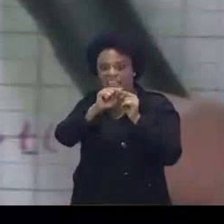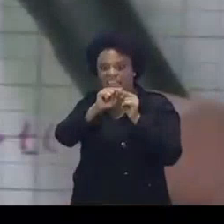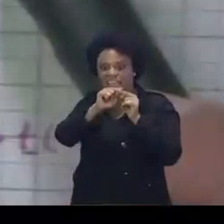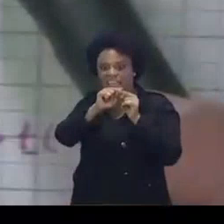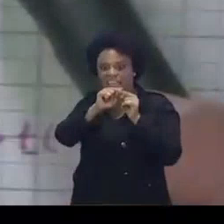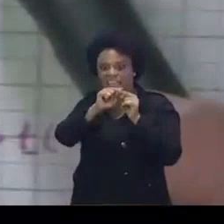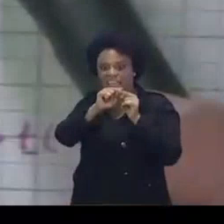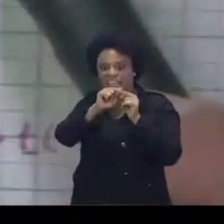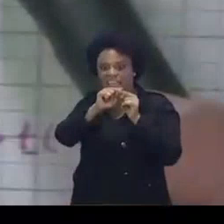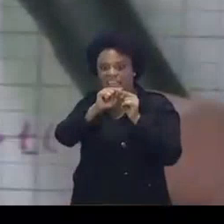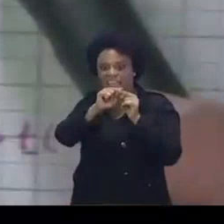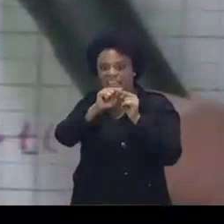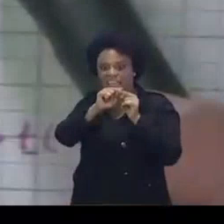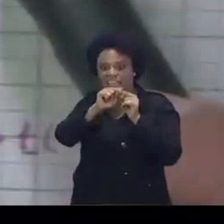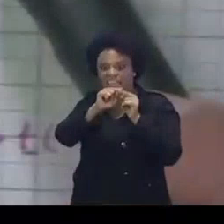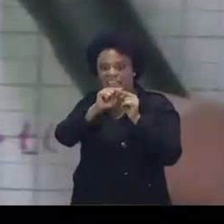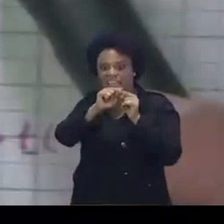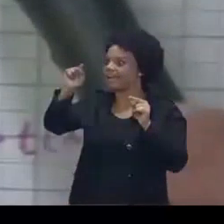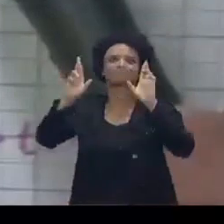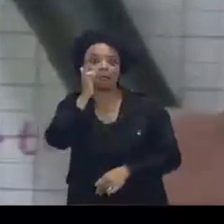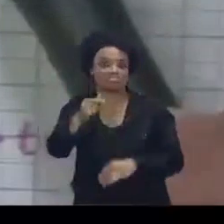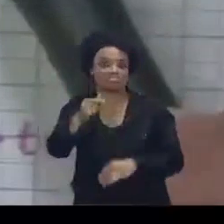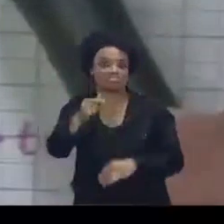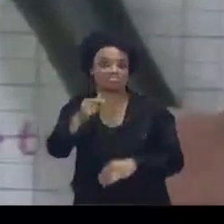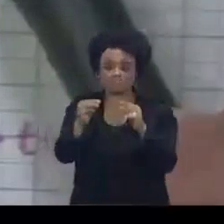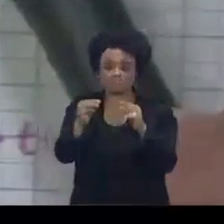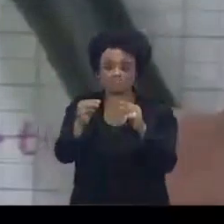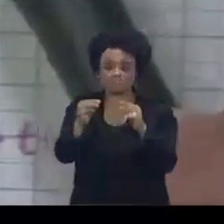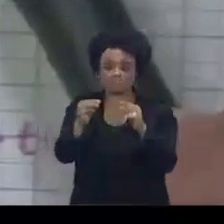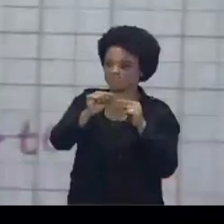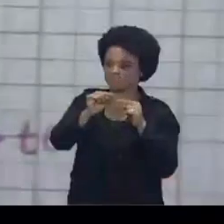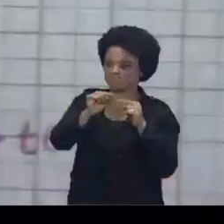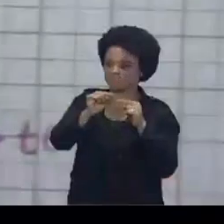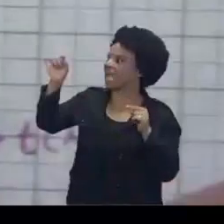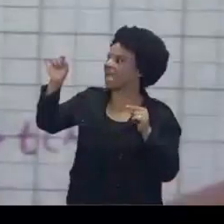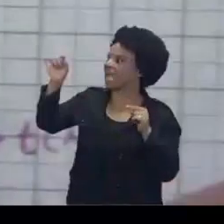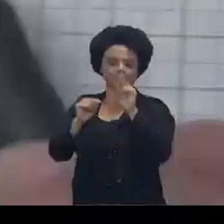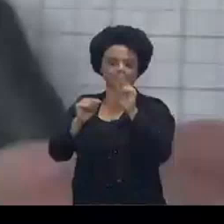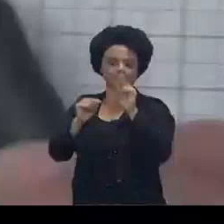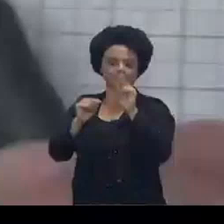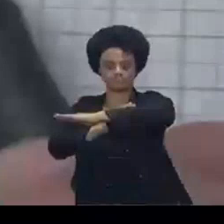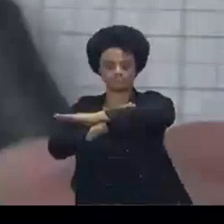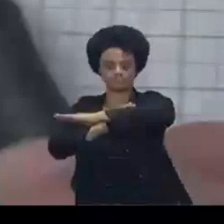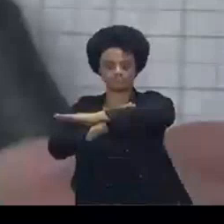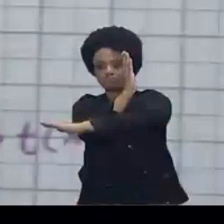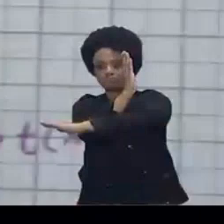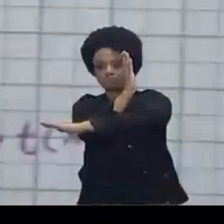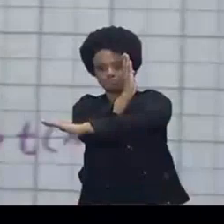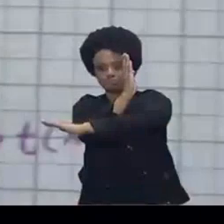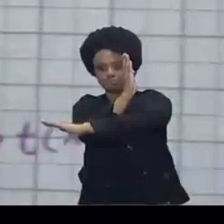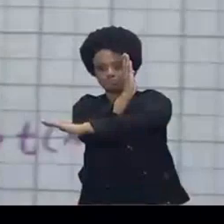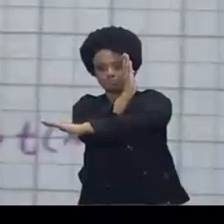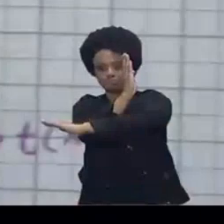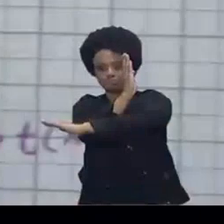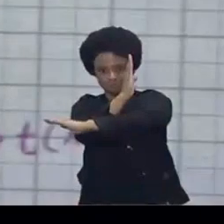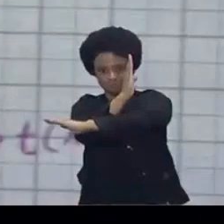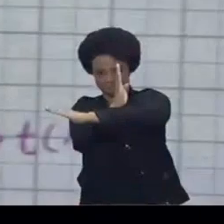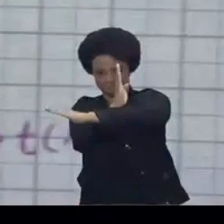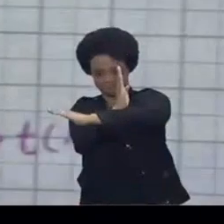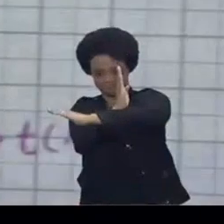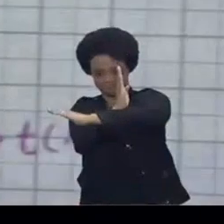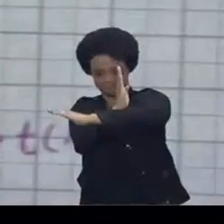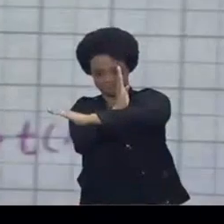reta. Essa reta vai estar caracterizando o quê? Um movimento seu que seja um